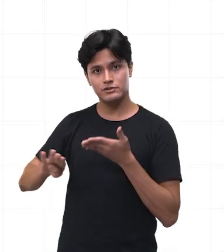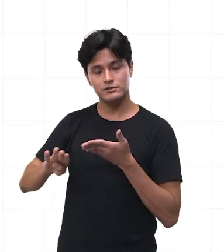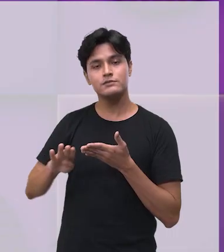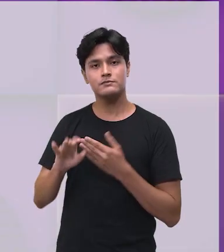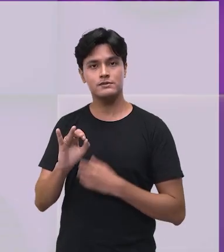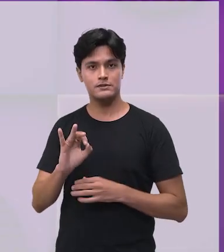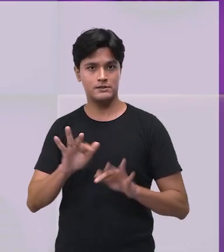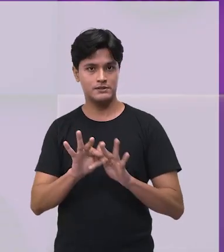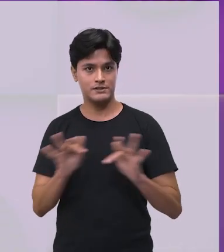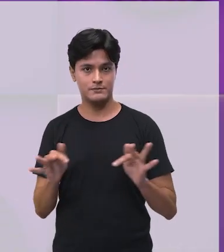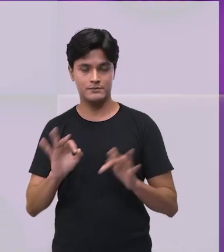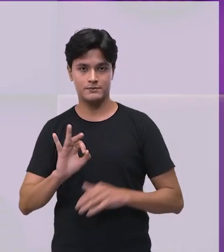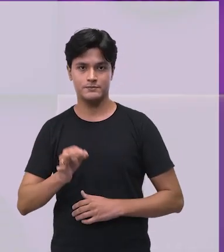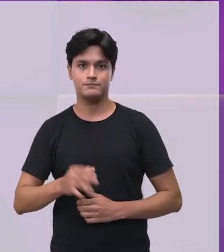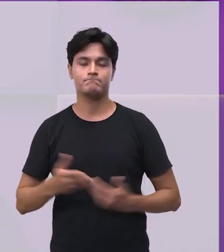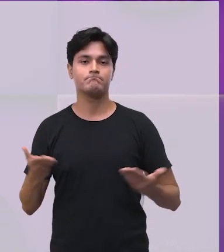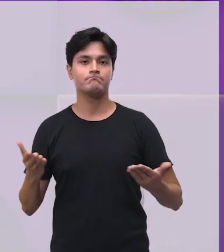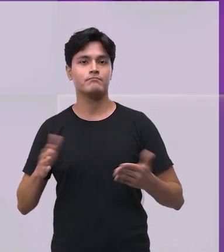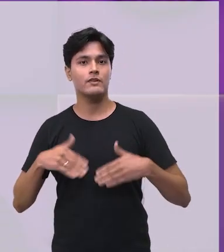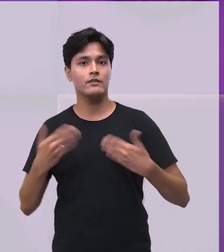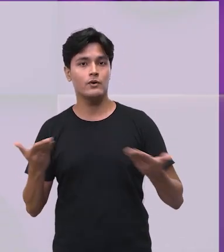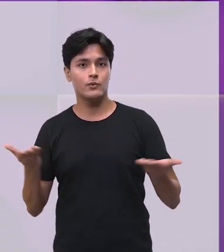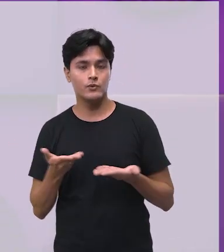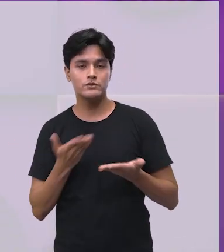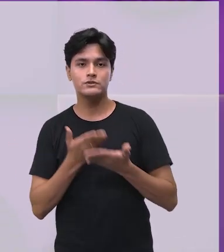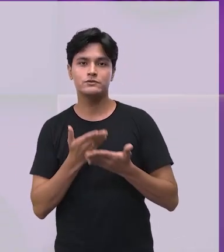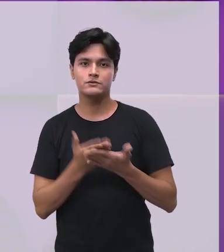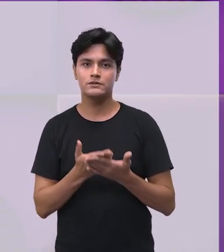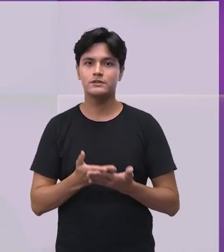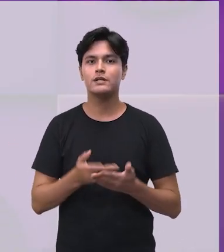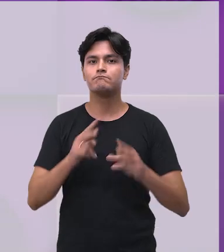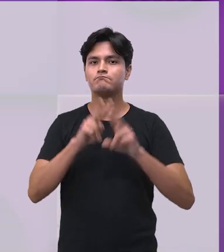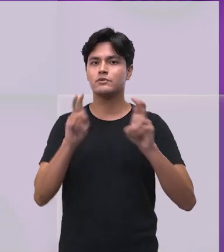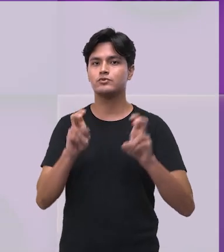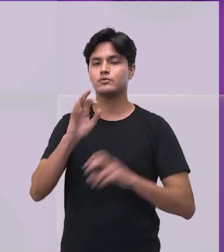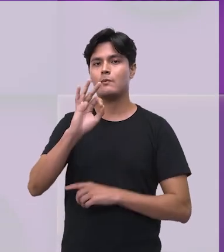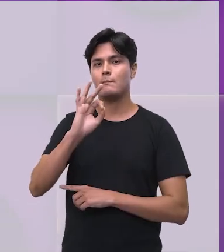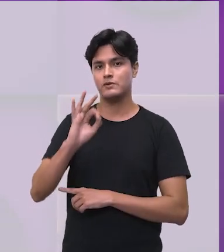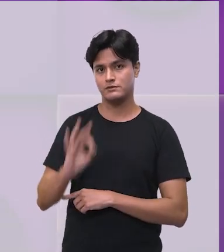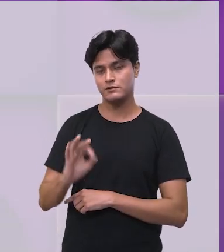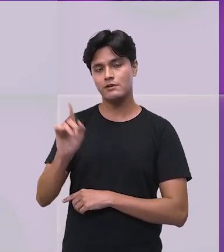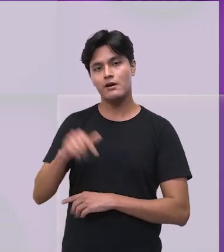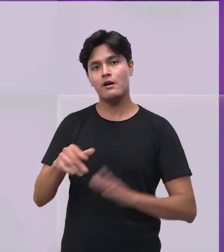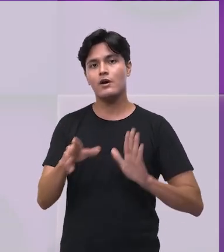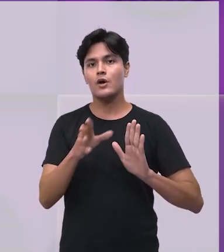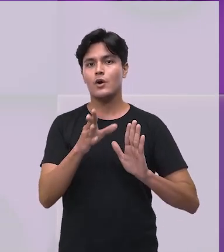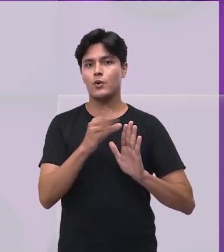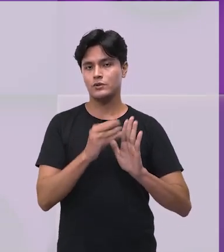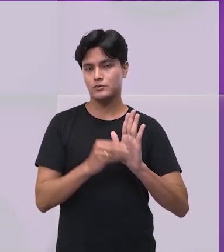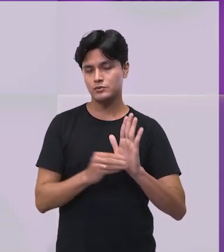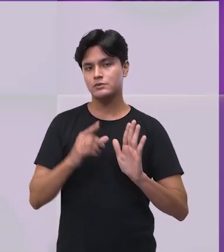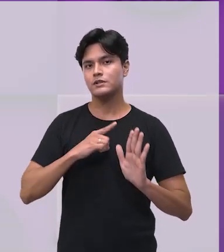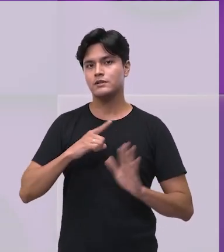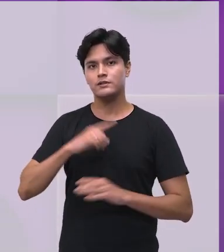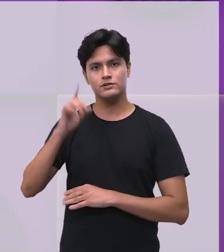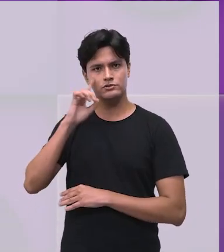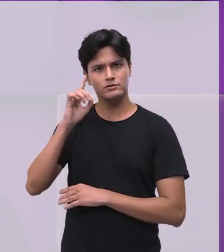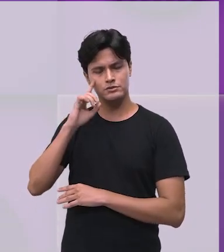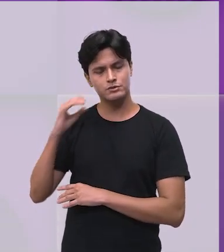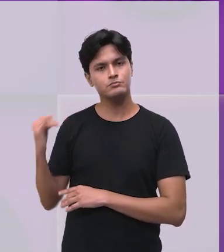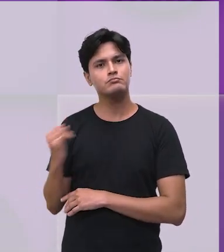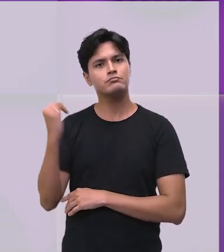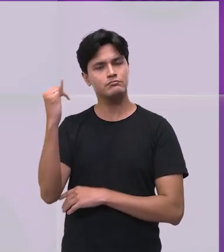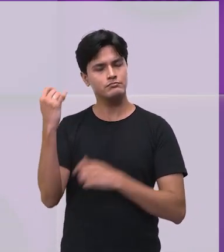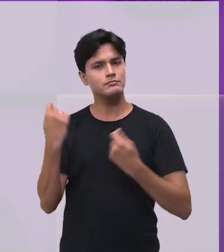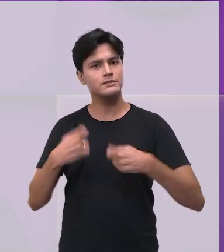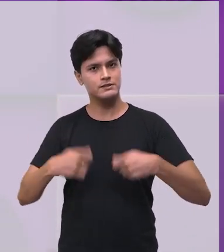bom? Então a gente vai estudar hoje as porcentagens, que é um conteúdo do nosso dia a dia, um conteúdo muito importante que a gente vai